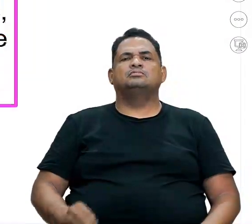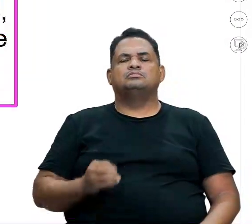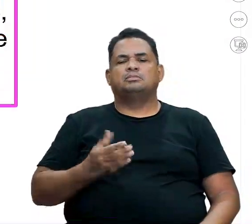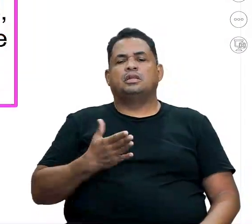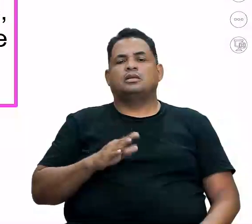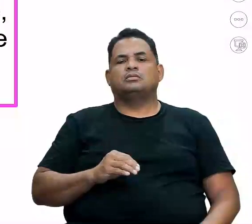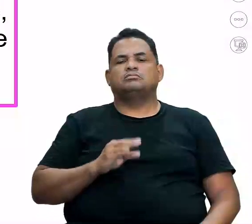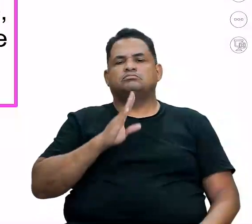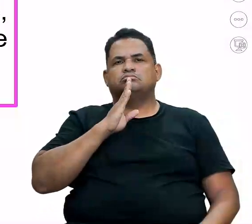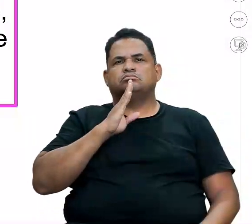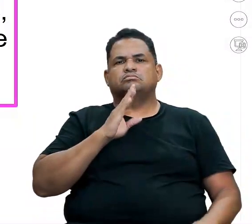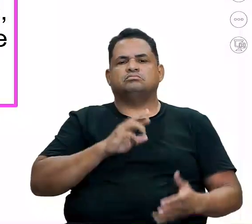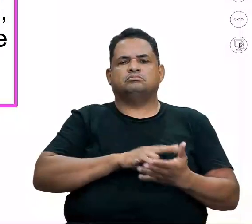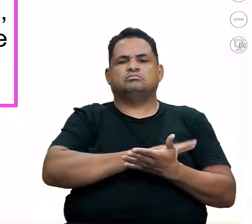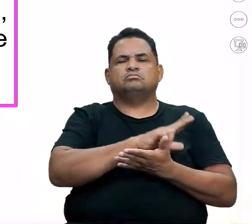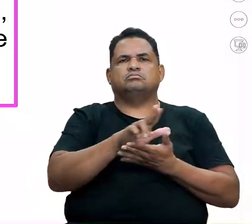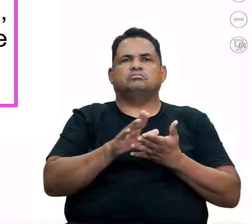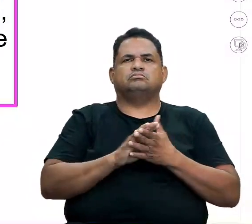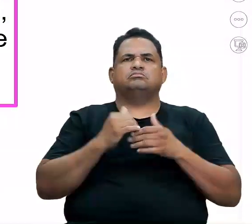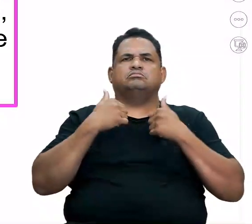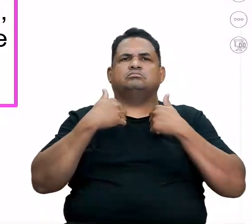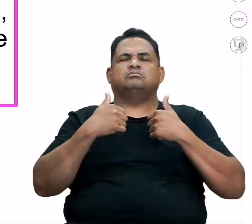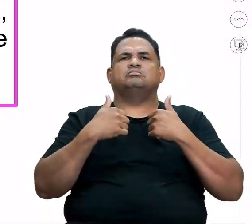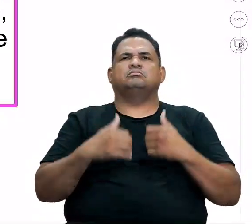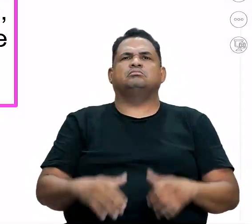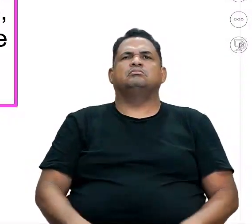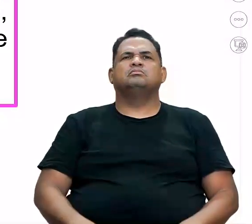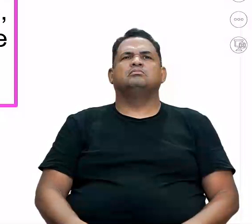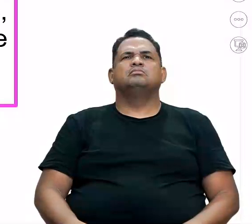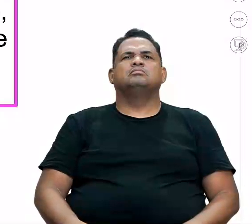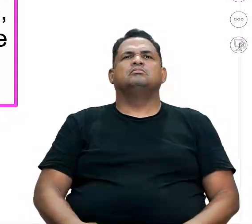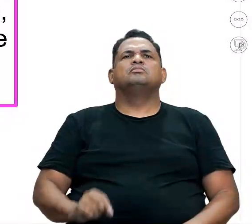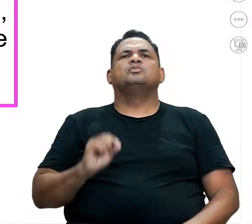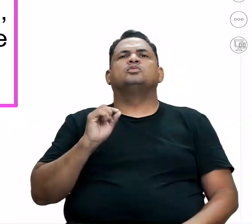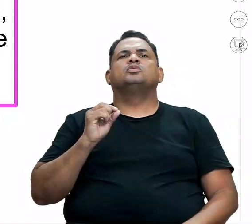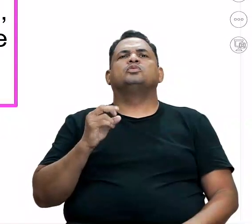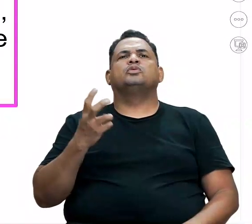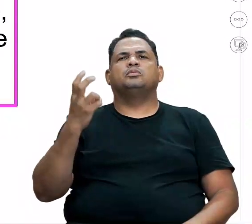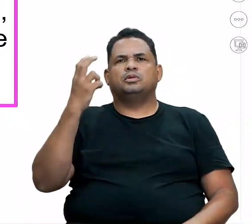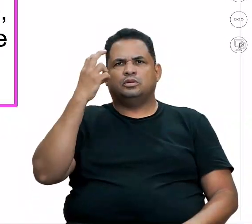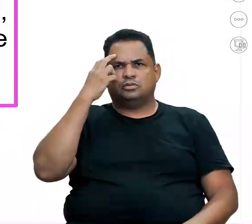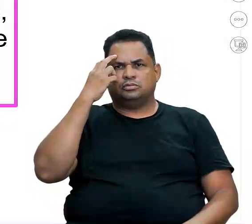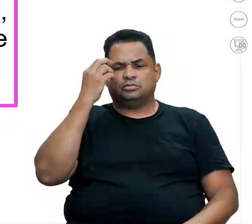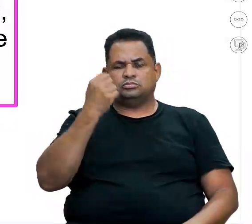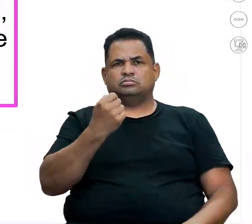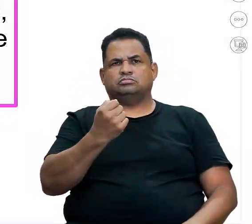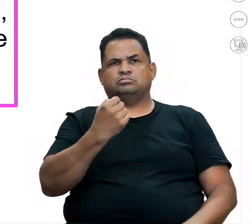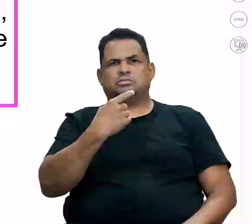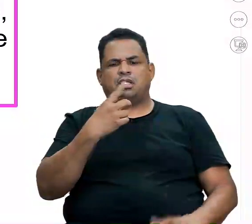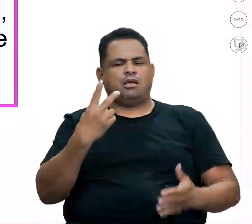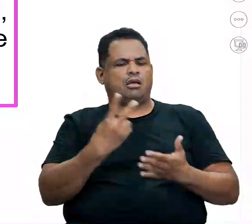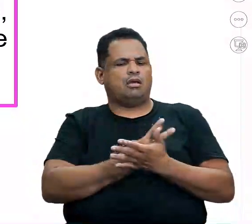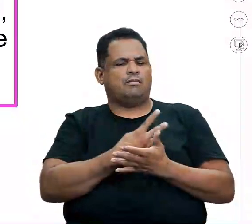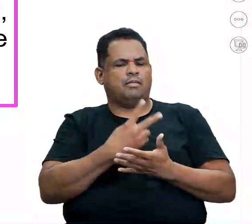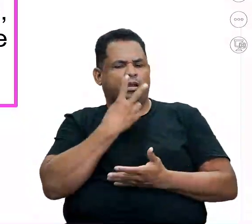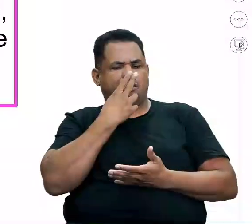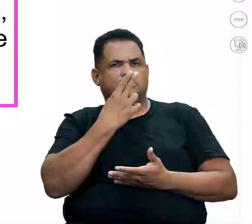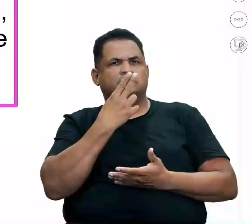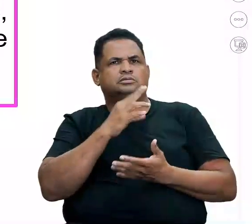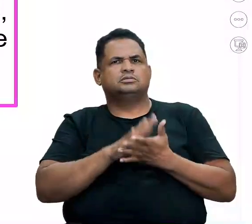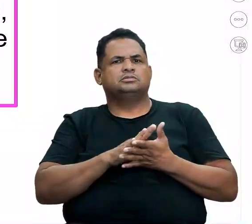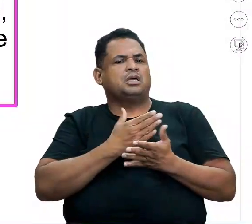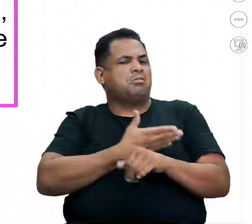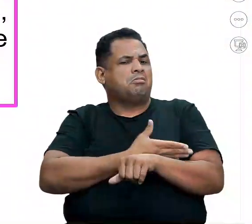essa diversidade como algo positivo. Então, o que em uma cultura é visto como estranho ou mesmo errado, pode ser um